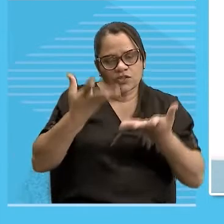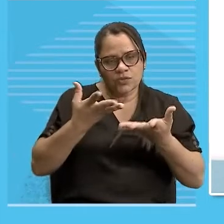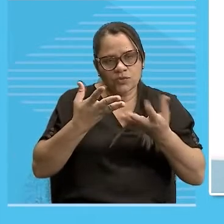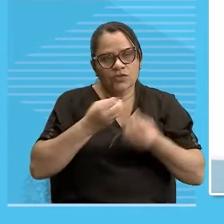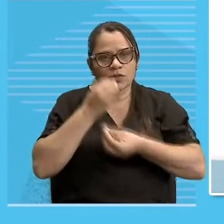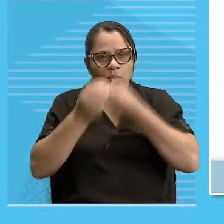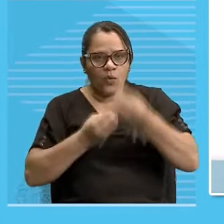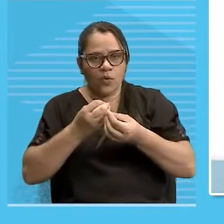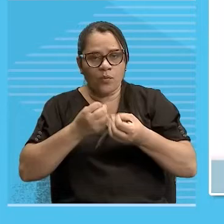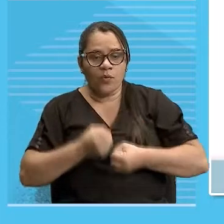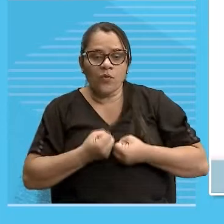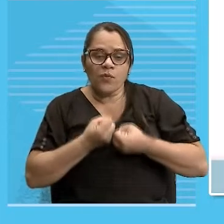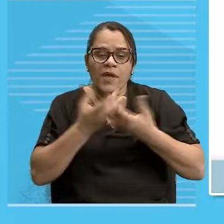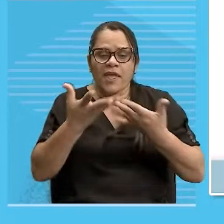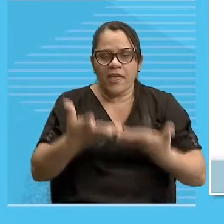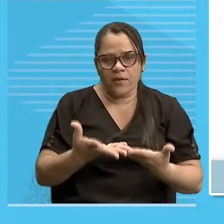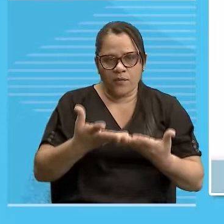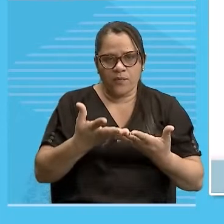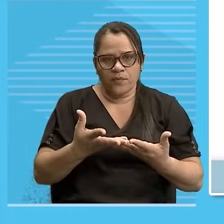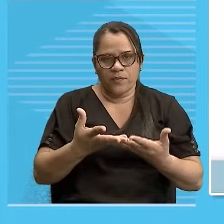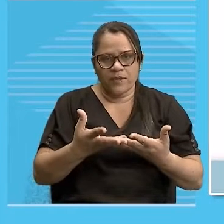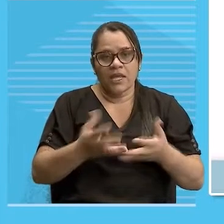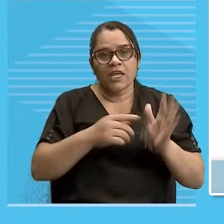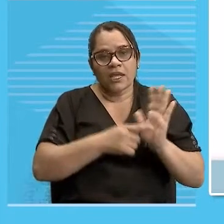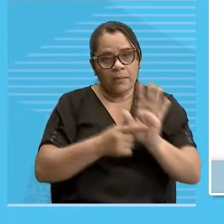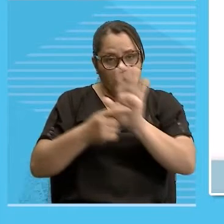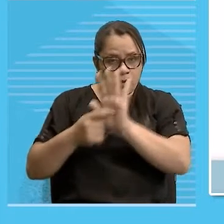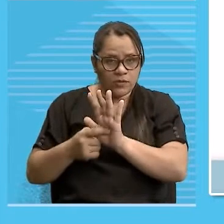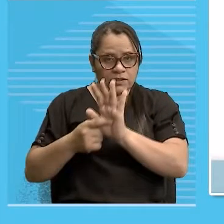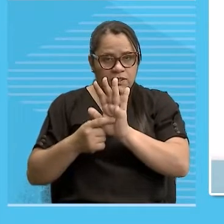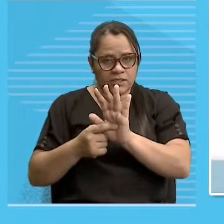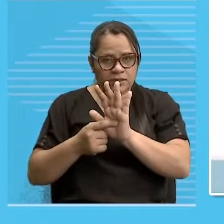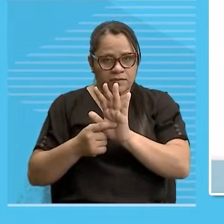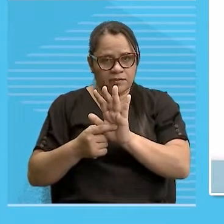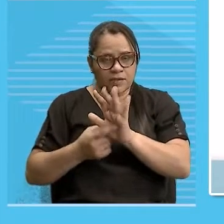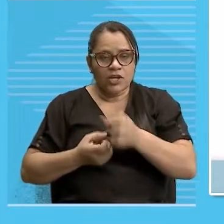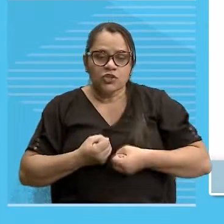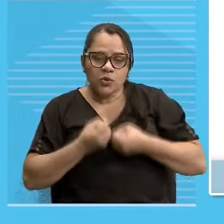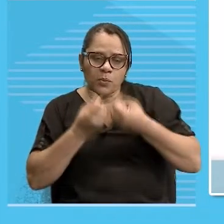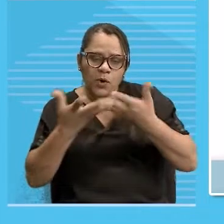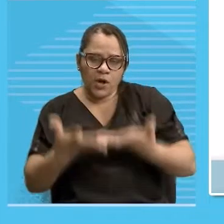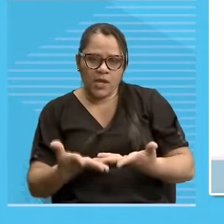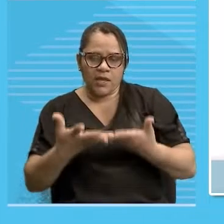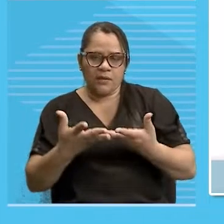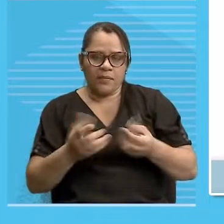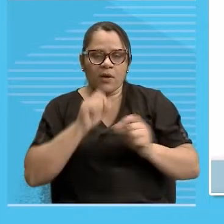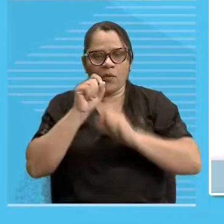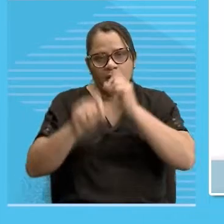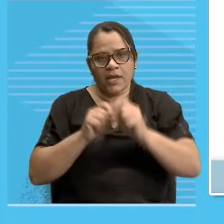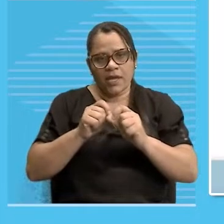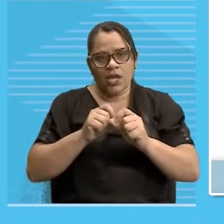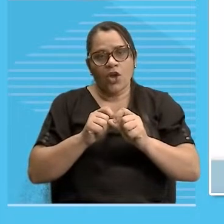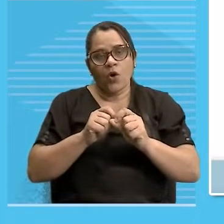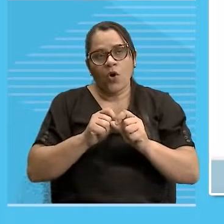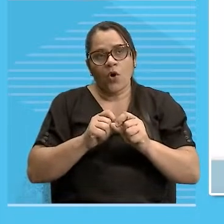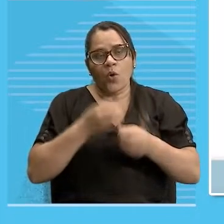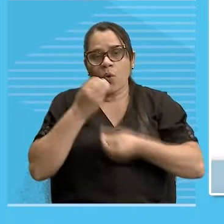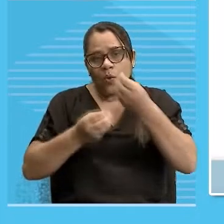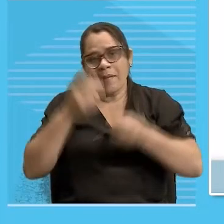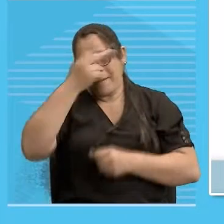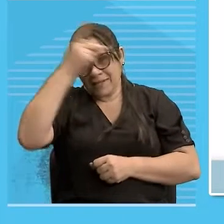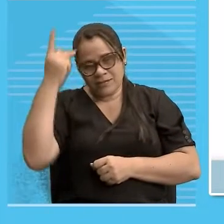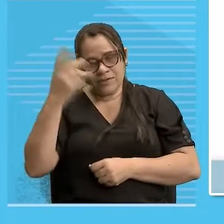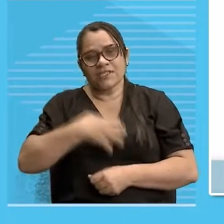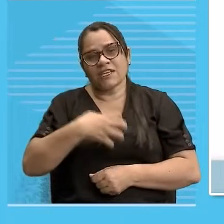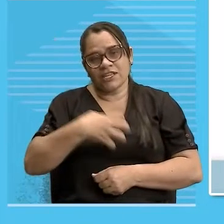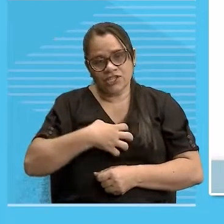né, que vai narrar aquelas situações dentro do diário, ele vai expressar exatamente isso, como ele se sentiu diante de uma